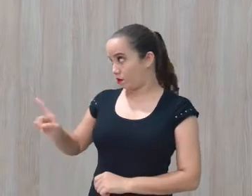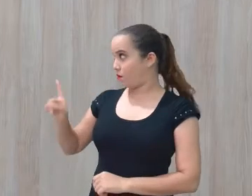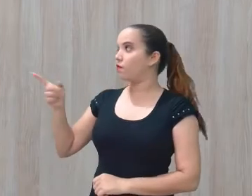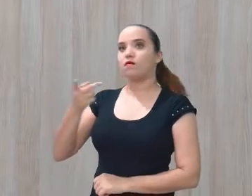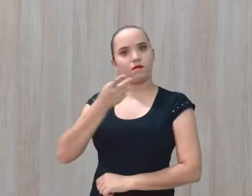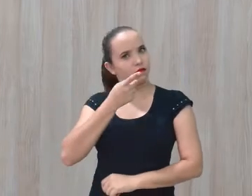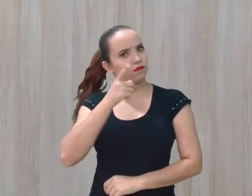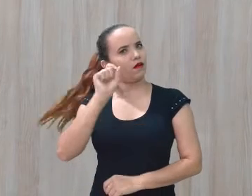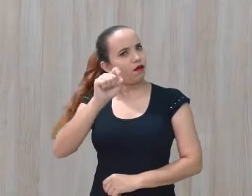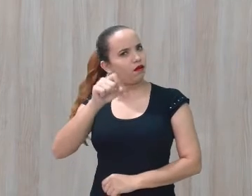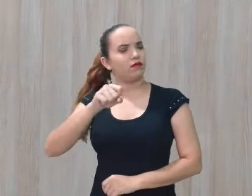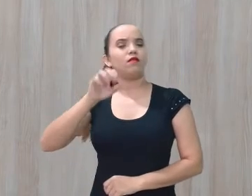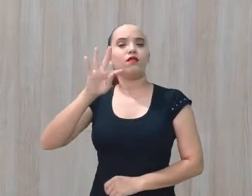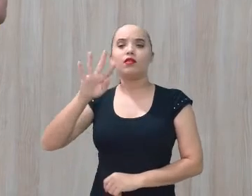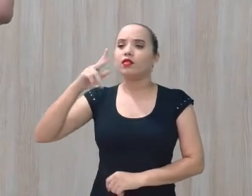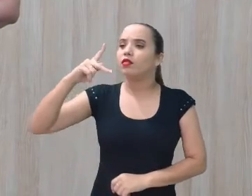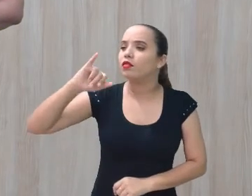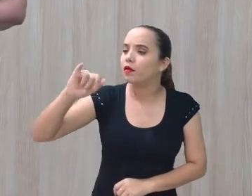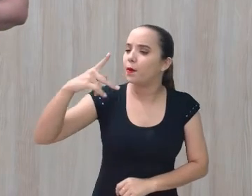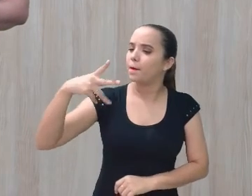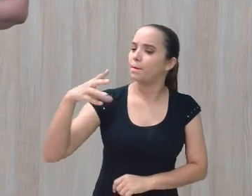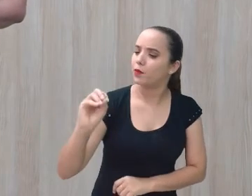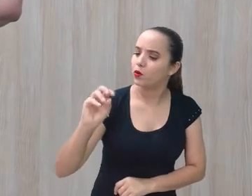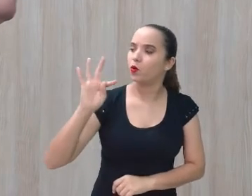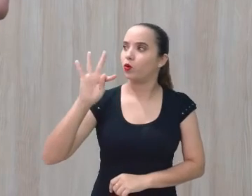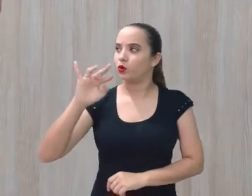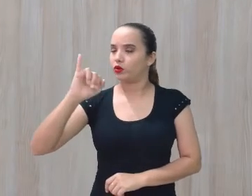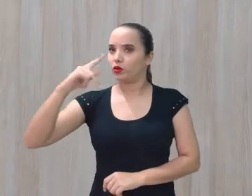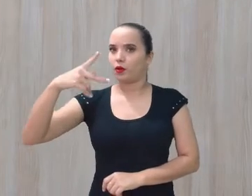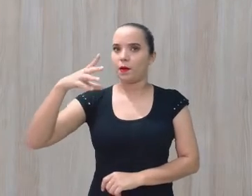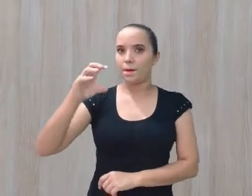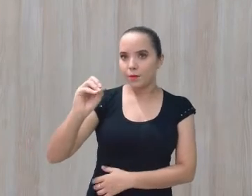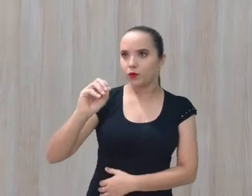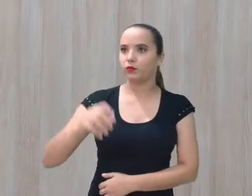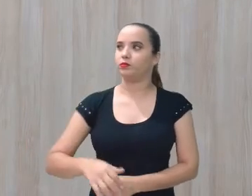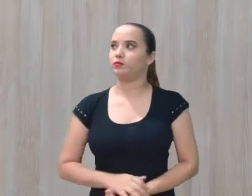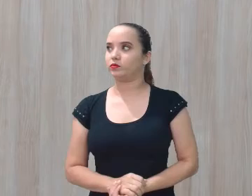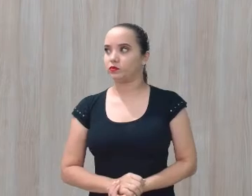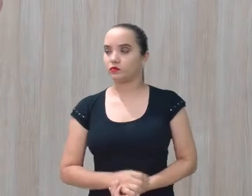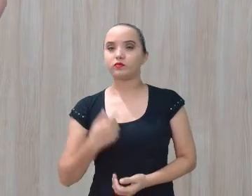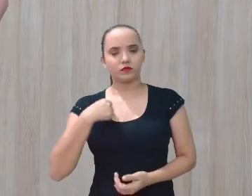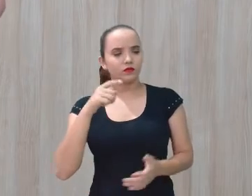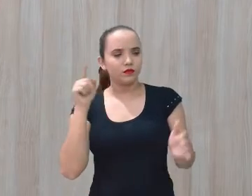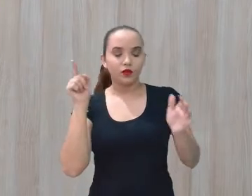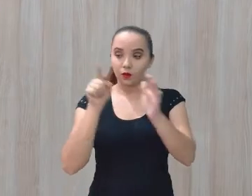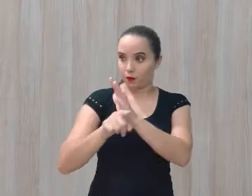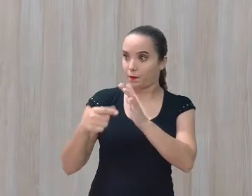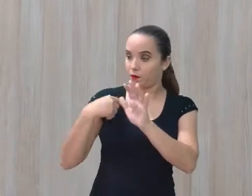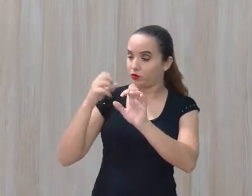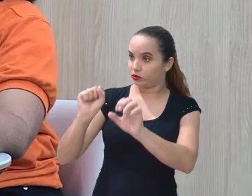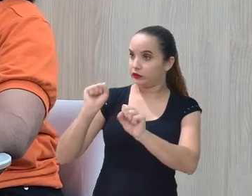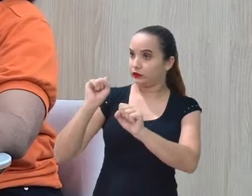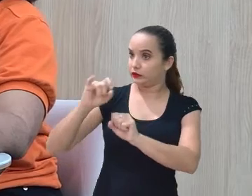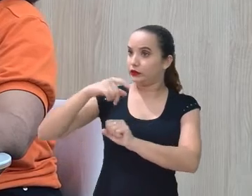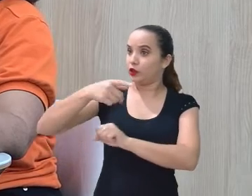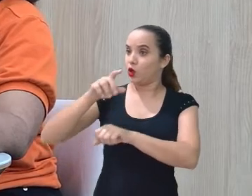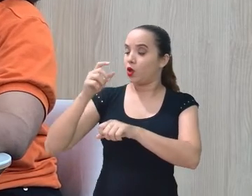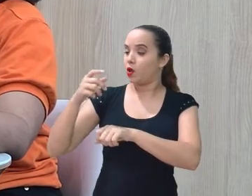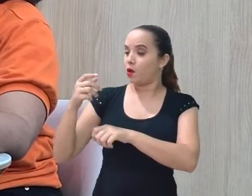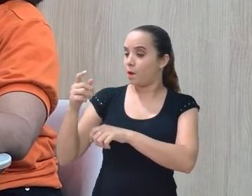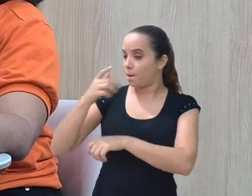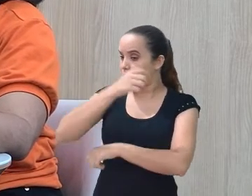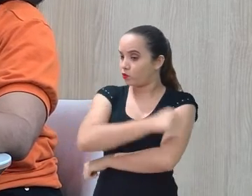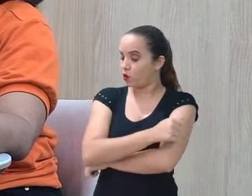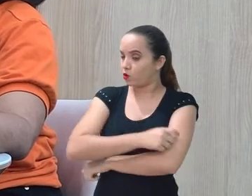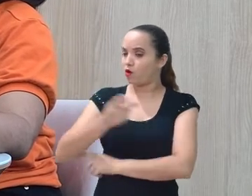é, tipo o tempo todo. Eu perguntei, professora, desculpe interromper, se eles falavam Sim. a palavra tipo aqui no chat. Massa. E eles disseram que